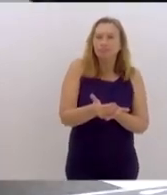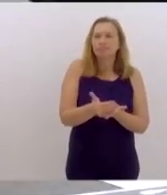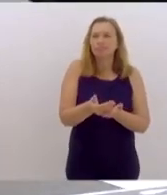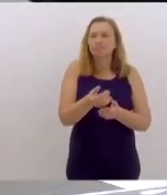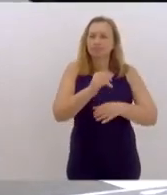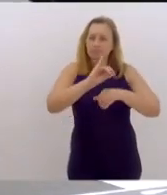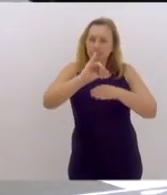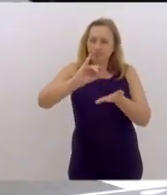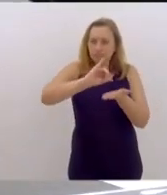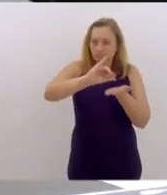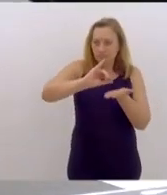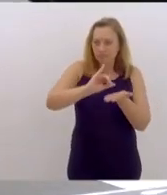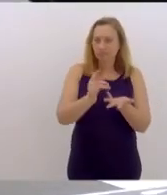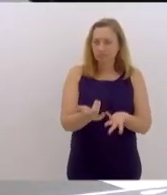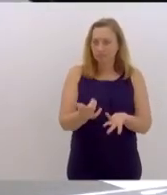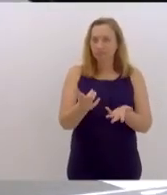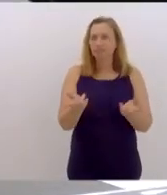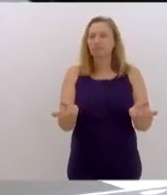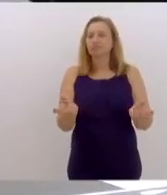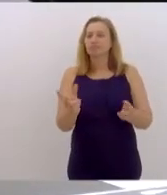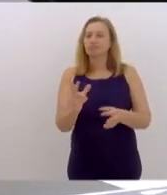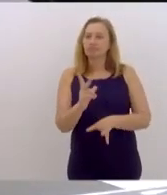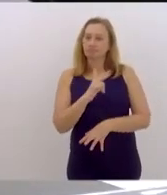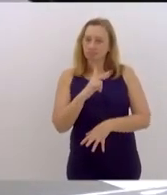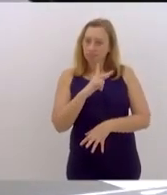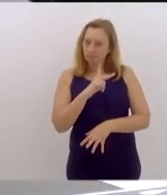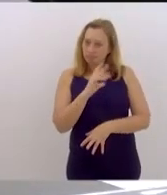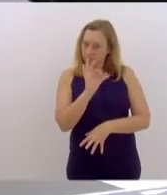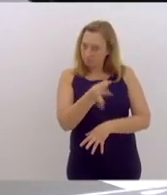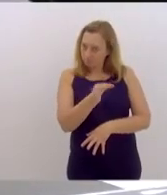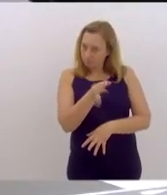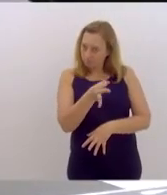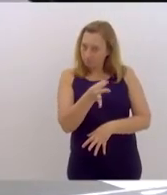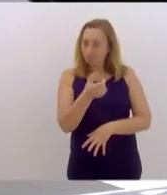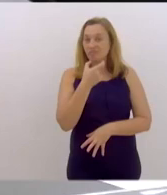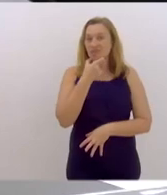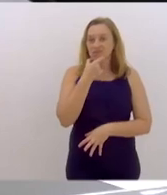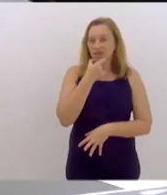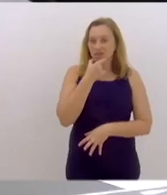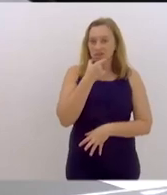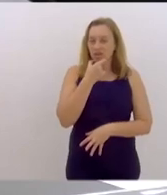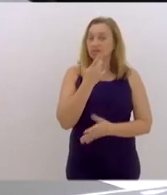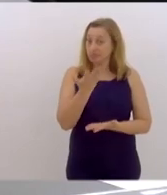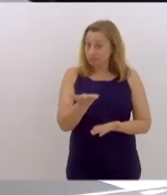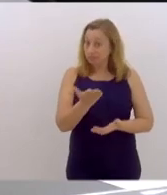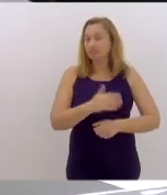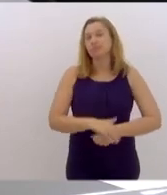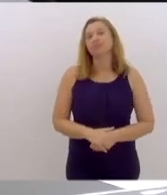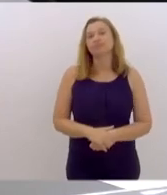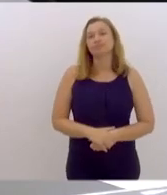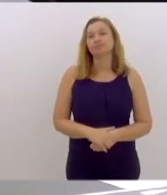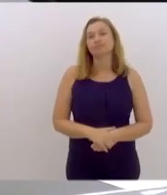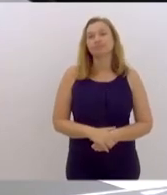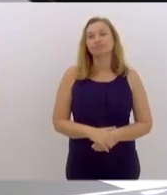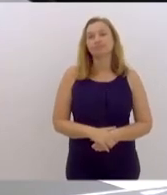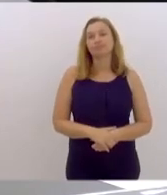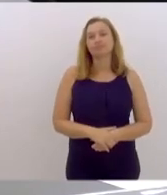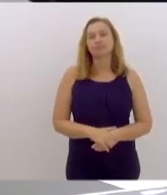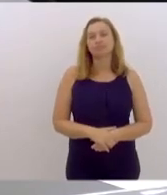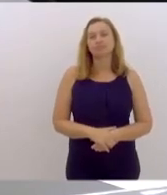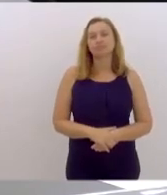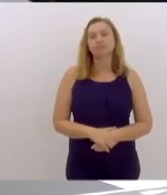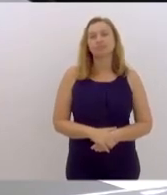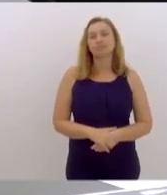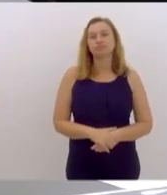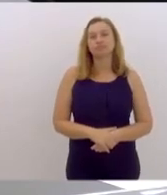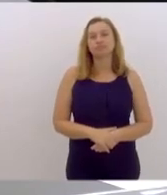com capital privado certo é inglês na maior parte do tempo pois